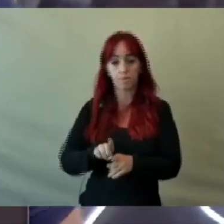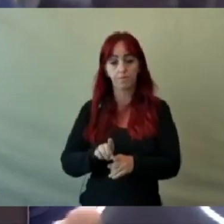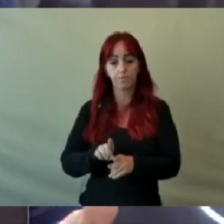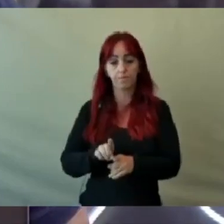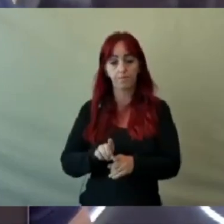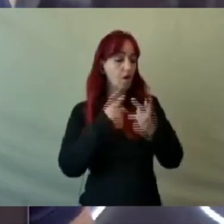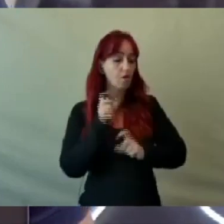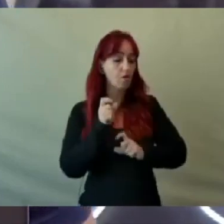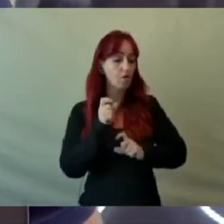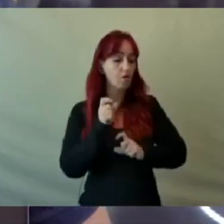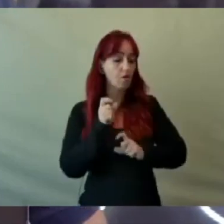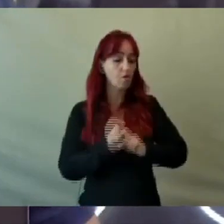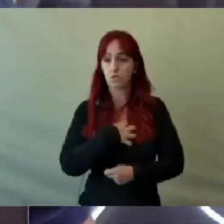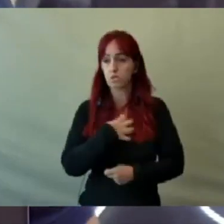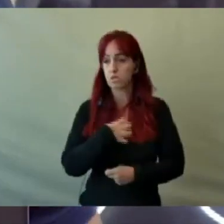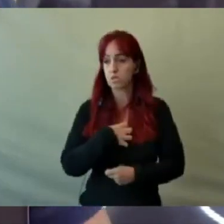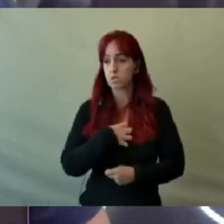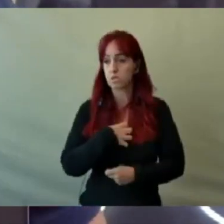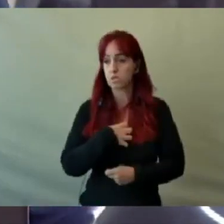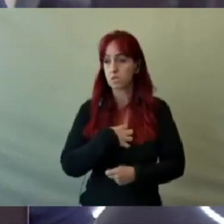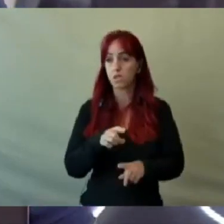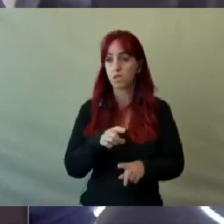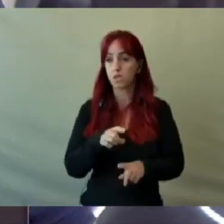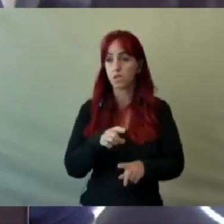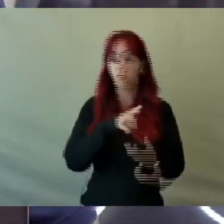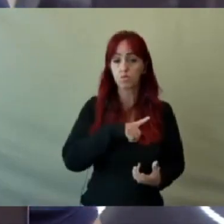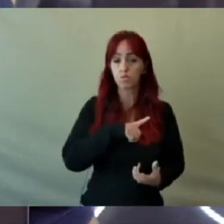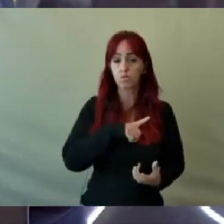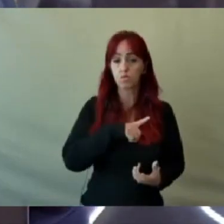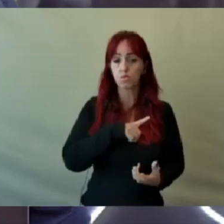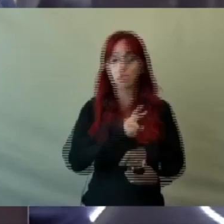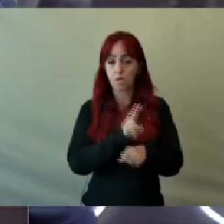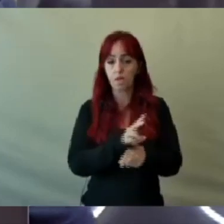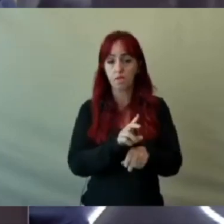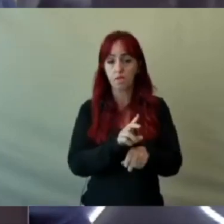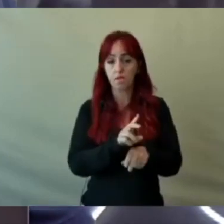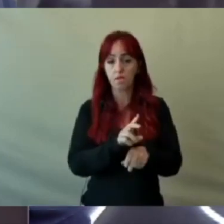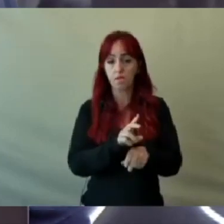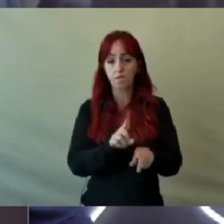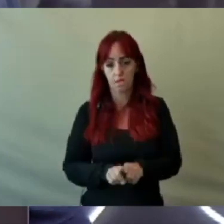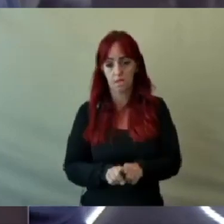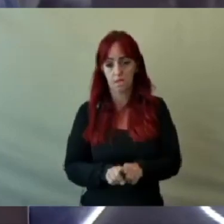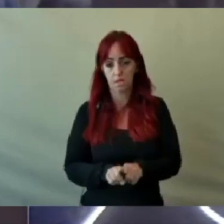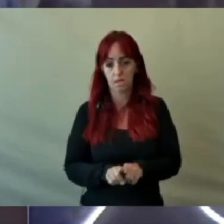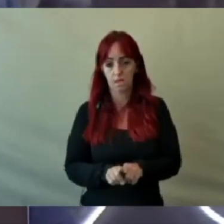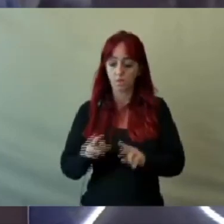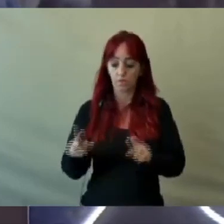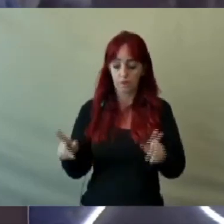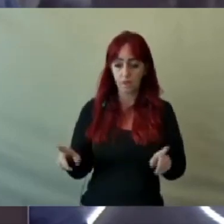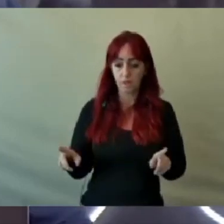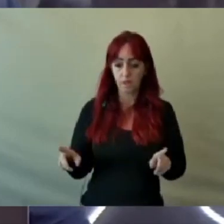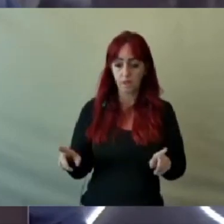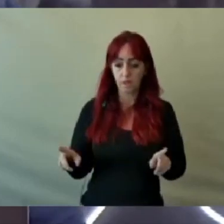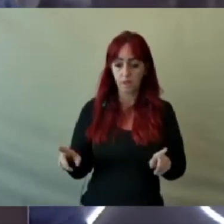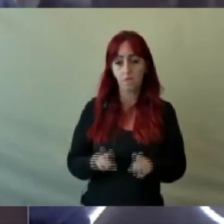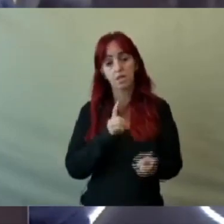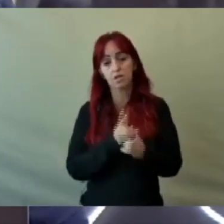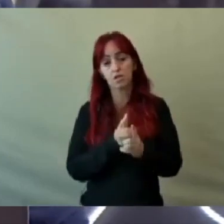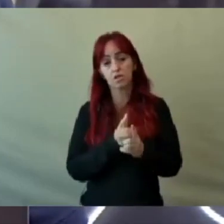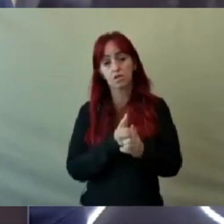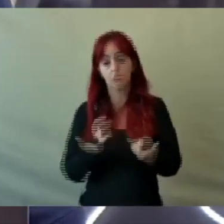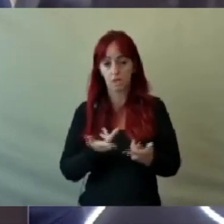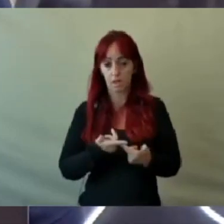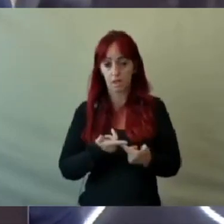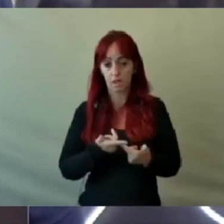também não da mesma forma que a criança mas que seja tenha um atendimento também de qualidade nessa amplitude que você